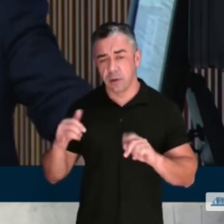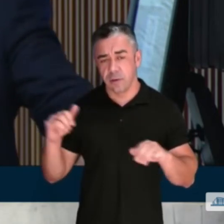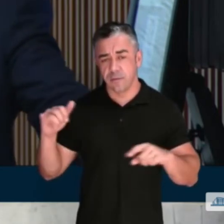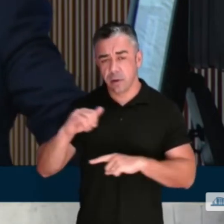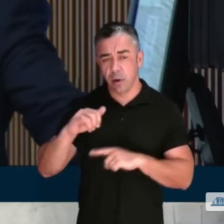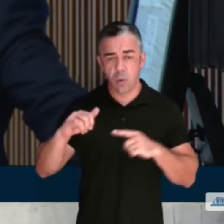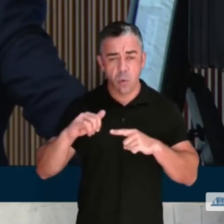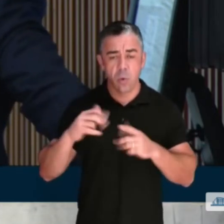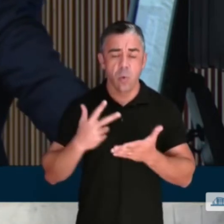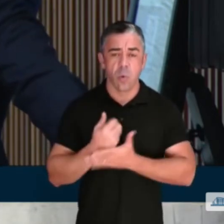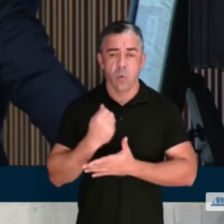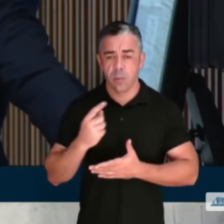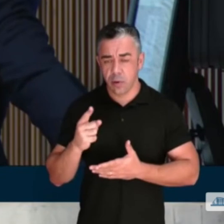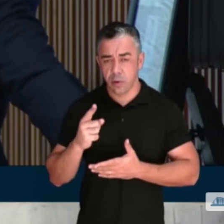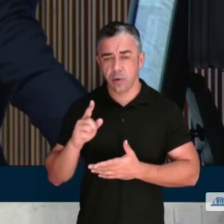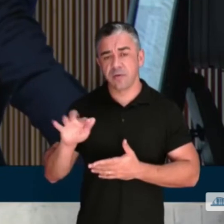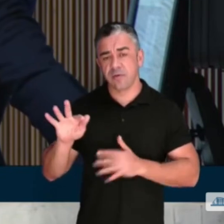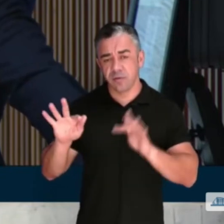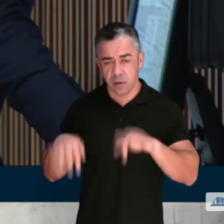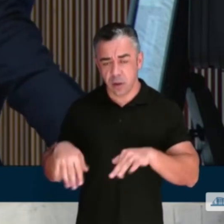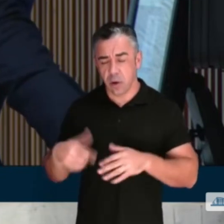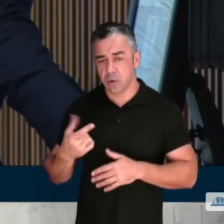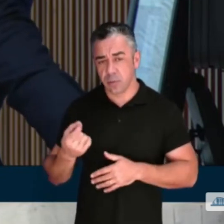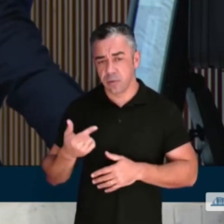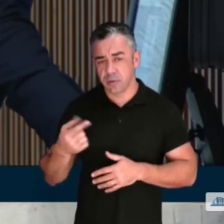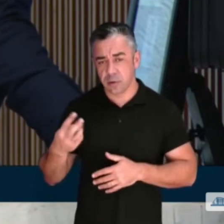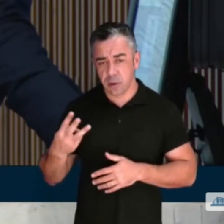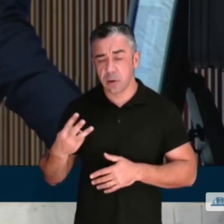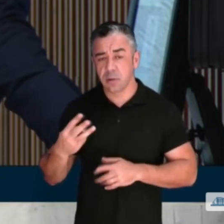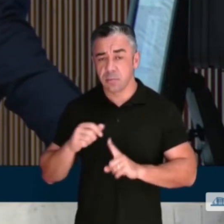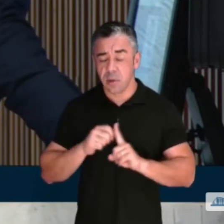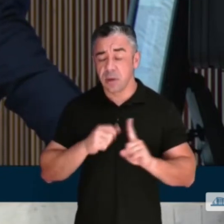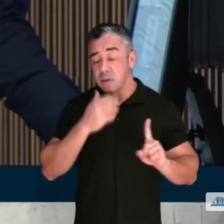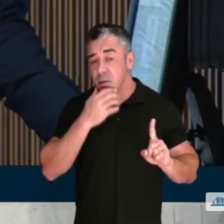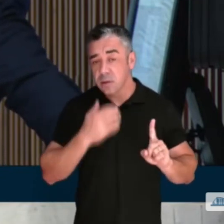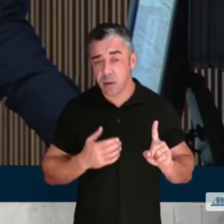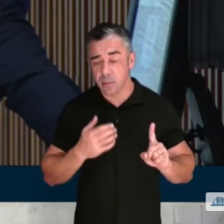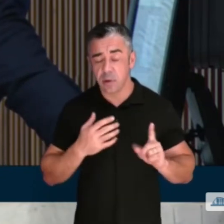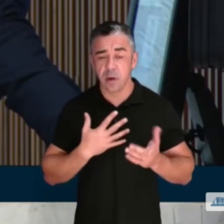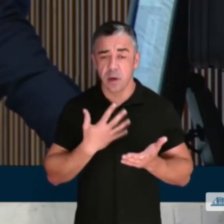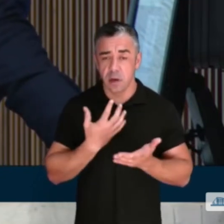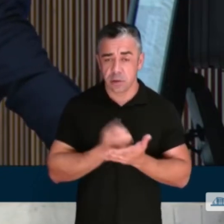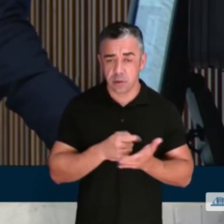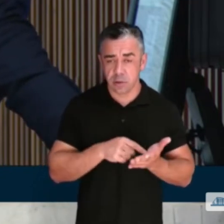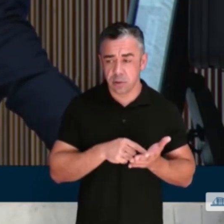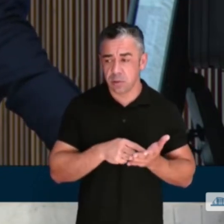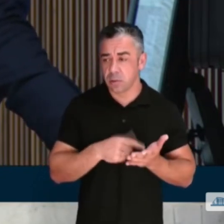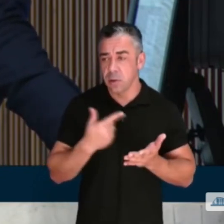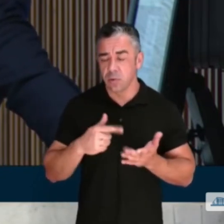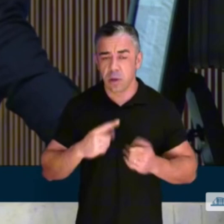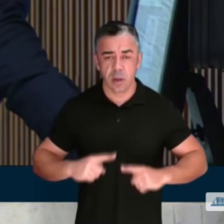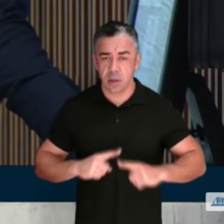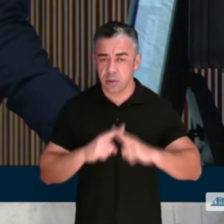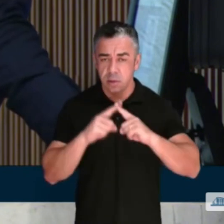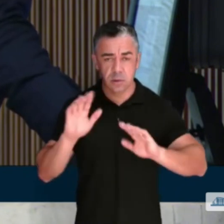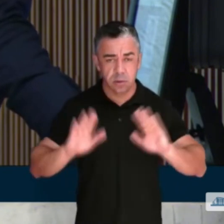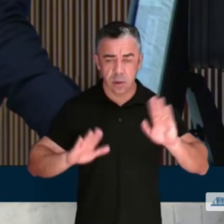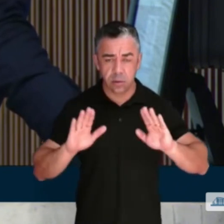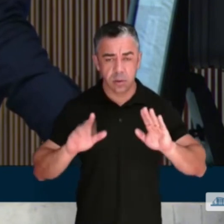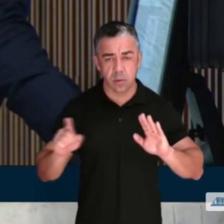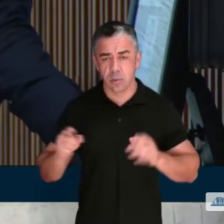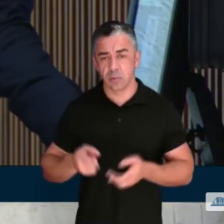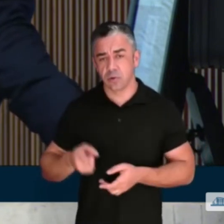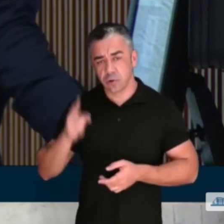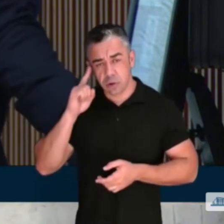foi comprada no final de 2023, em dezembro, e registrada sem licitação em 1